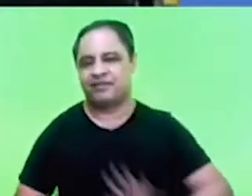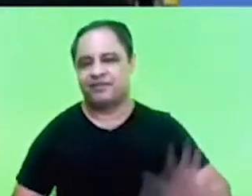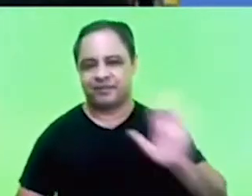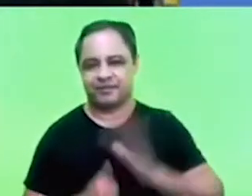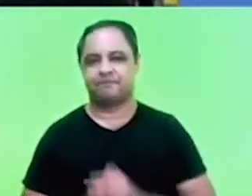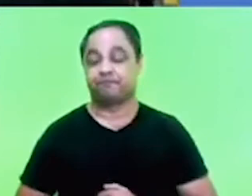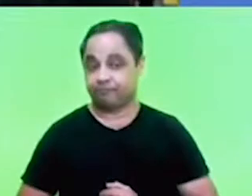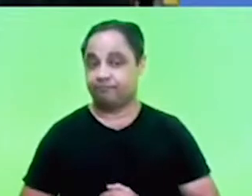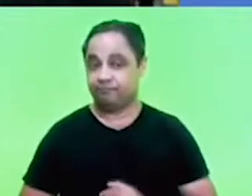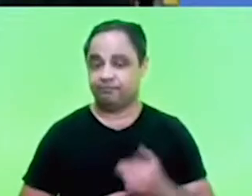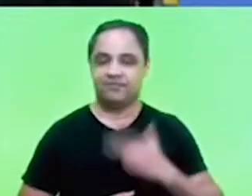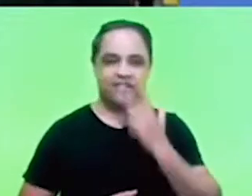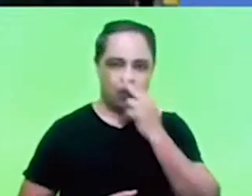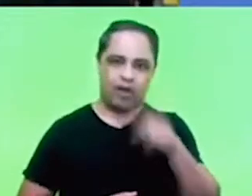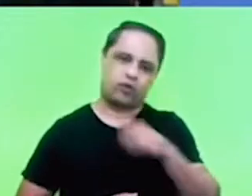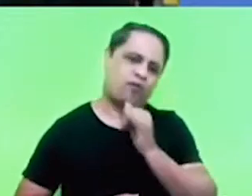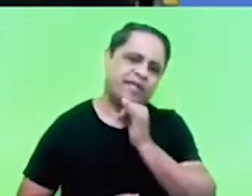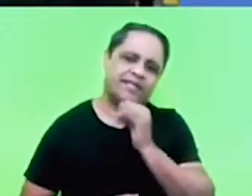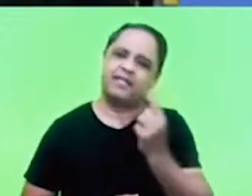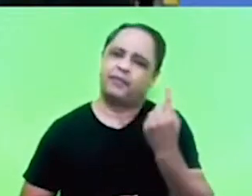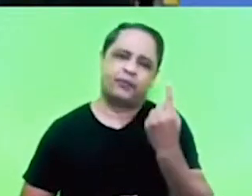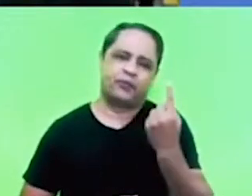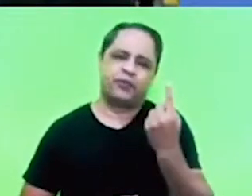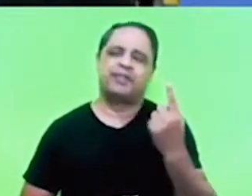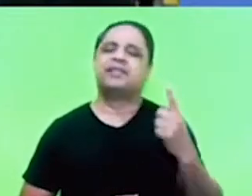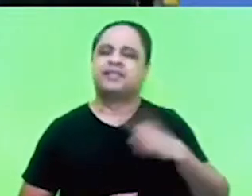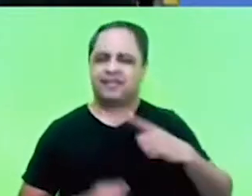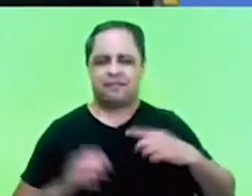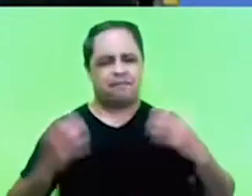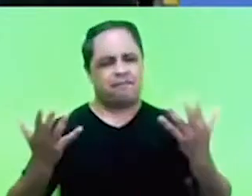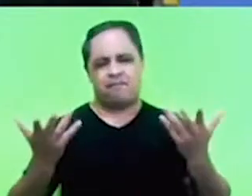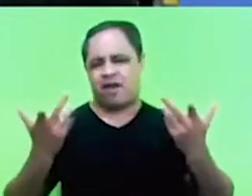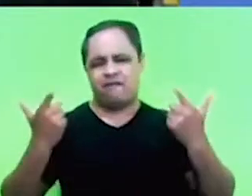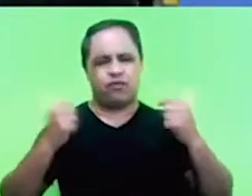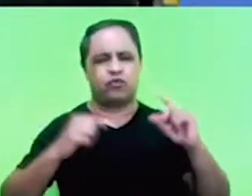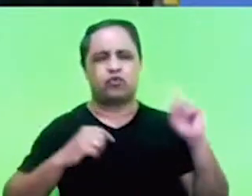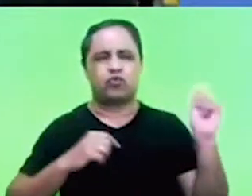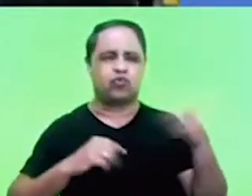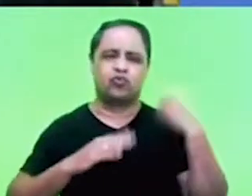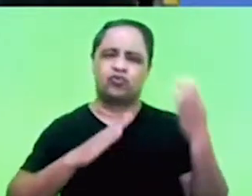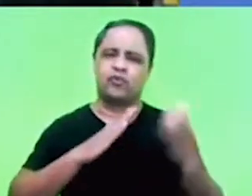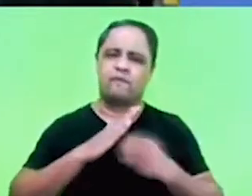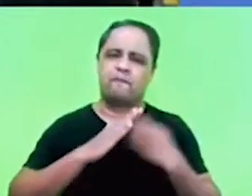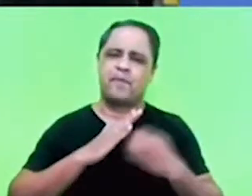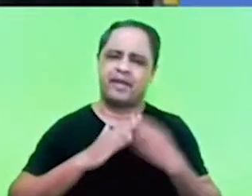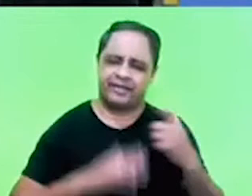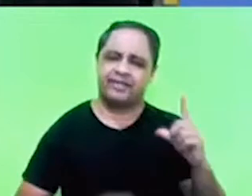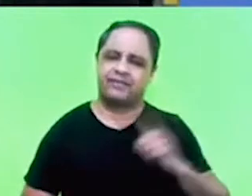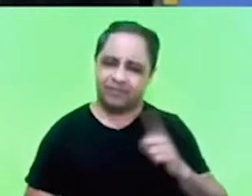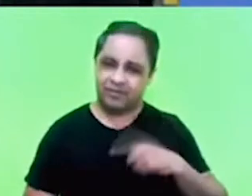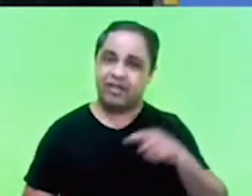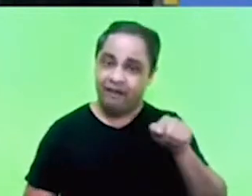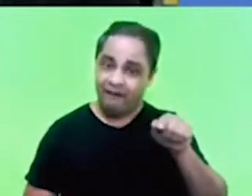o que eu acho assim, esse é um exemplo. Seria maravilhoso que as empresas todas tivessem